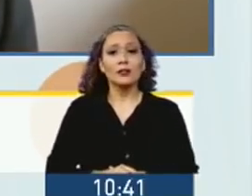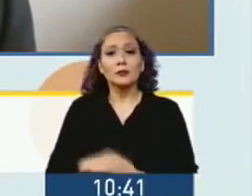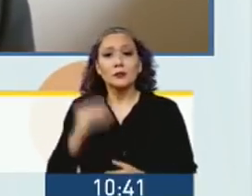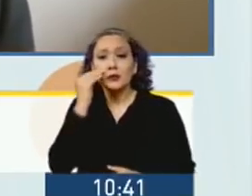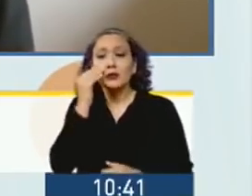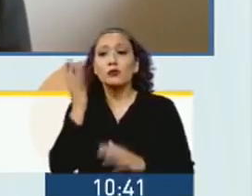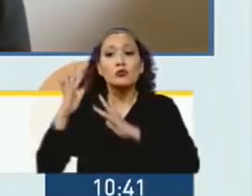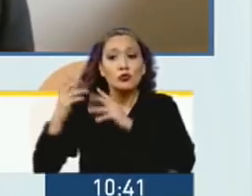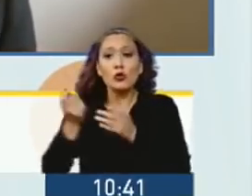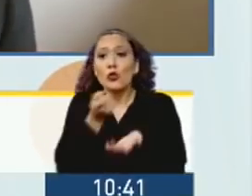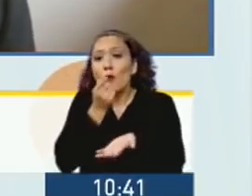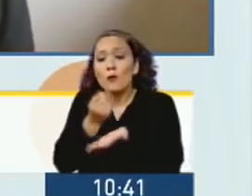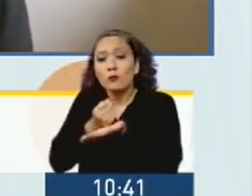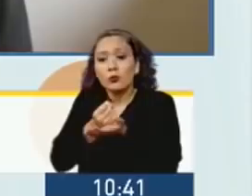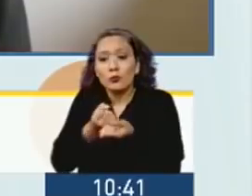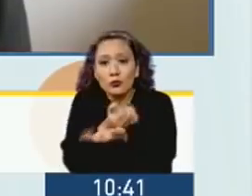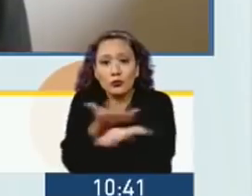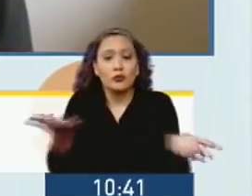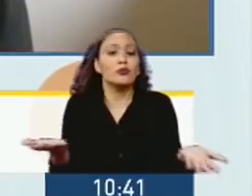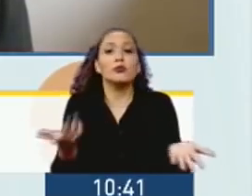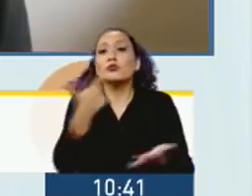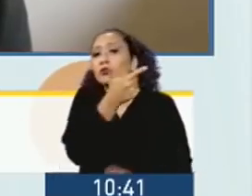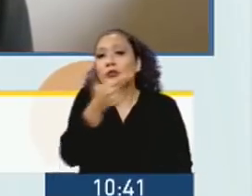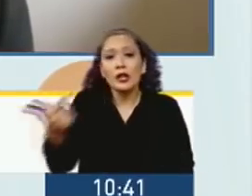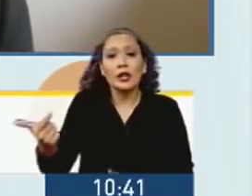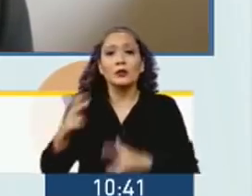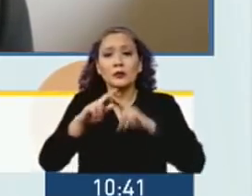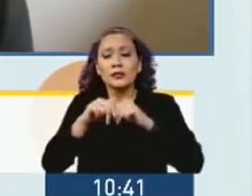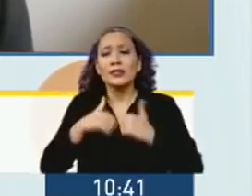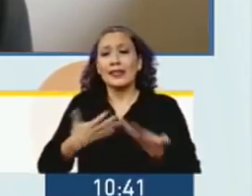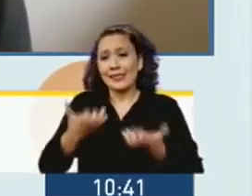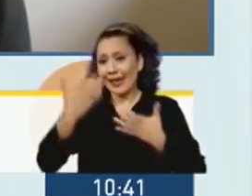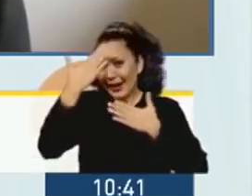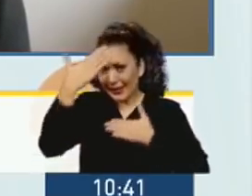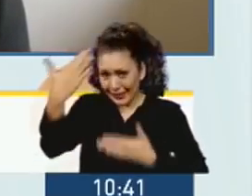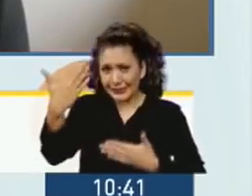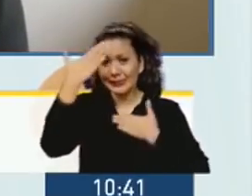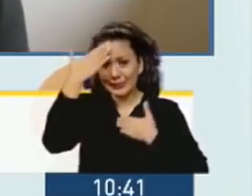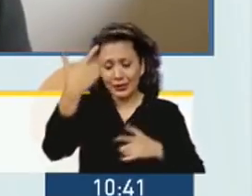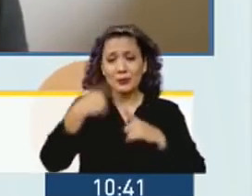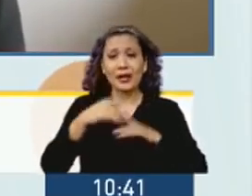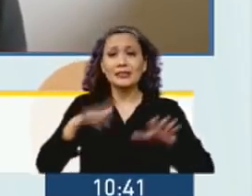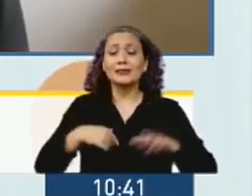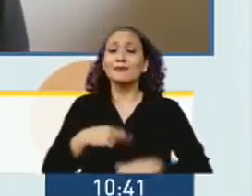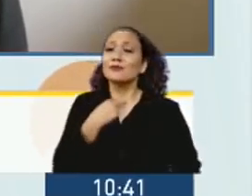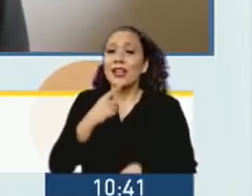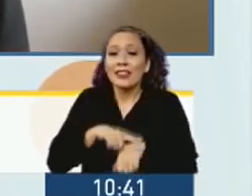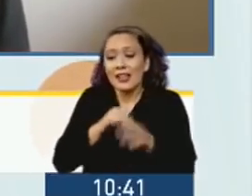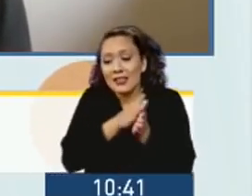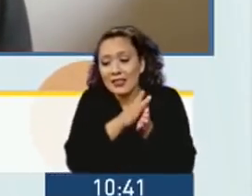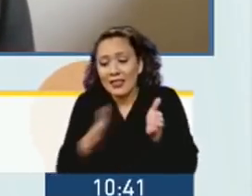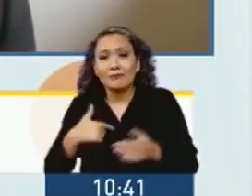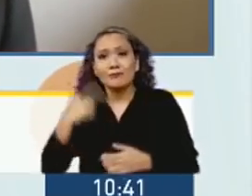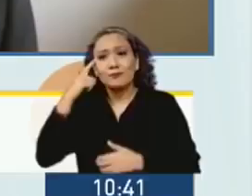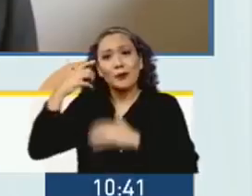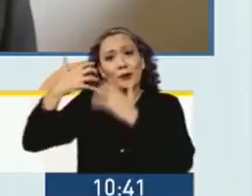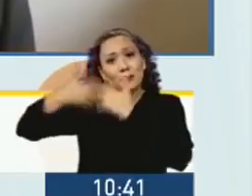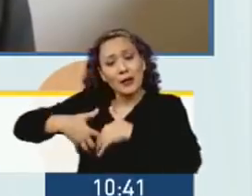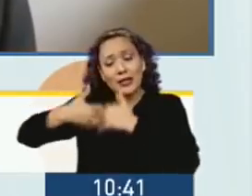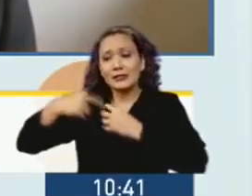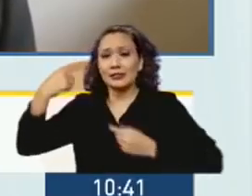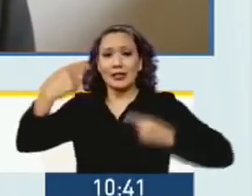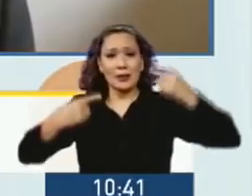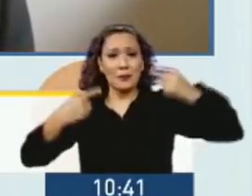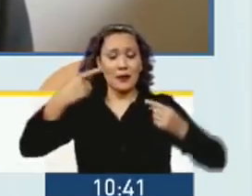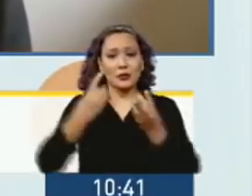disponibilizado a todos. Então, resumindo esses quatro pontos, Lacombe, eu quero agradecer demais, porque às vezes a gente tem pouco tempo para refletir e acompanhar um debate dessa